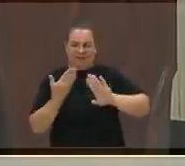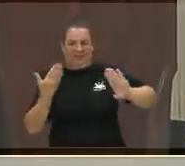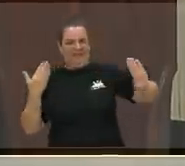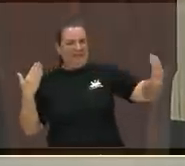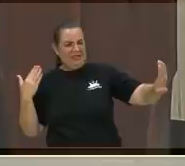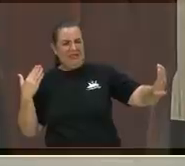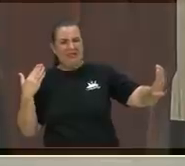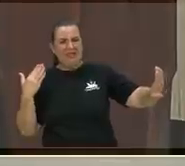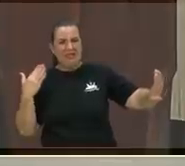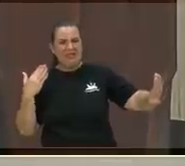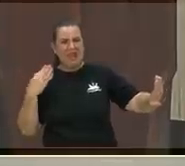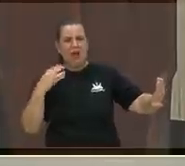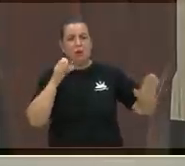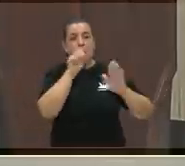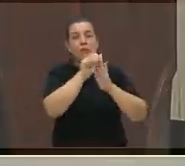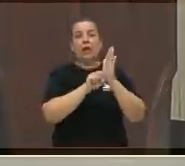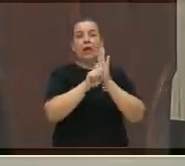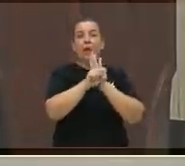mãe